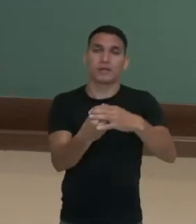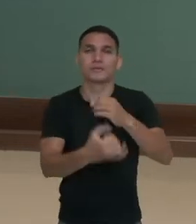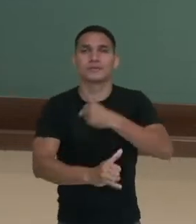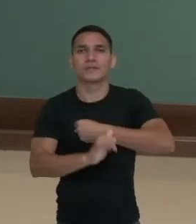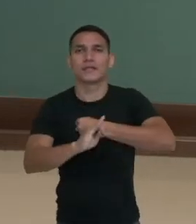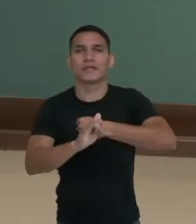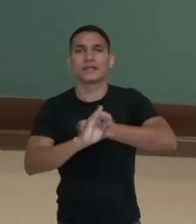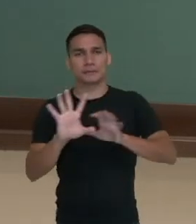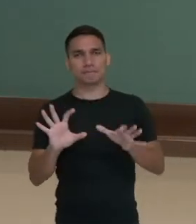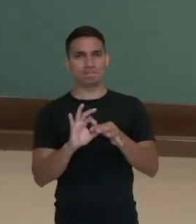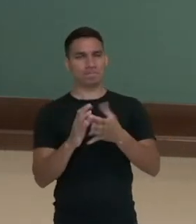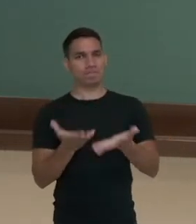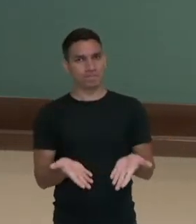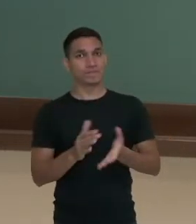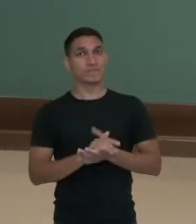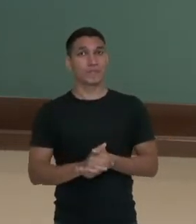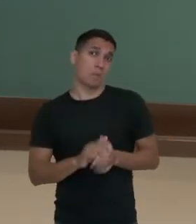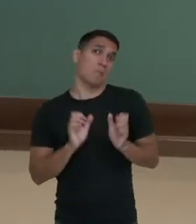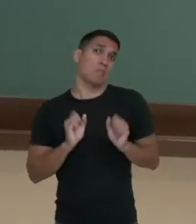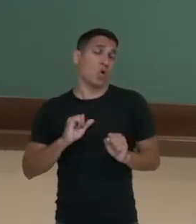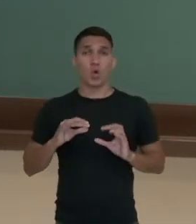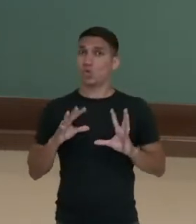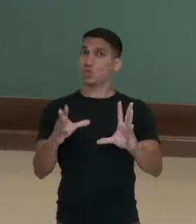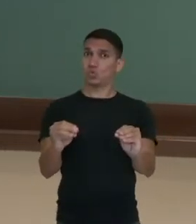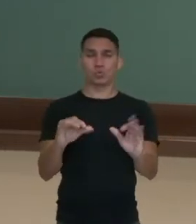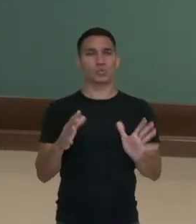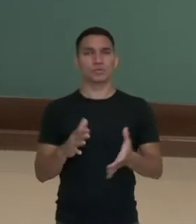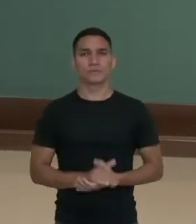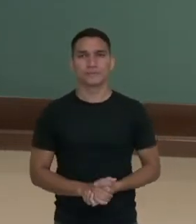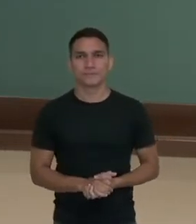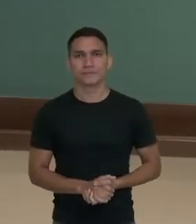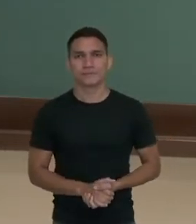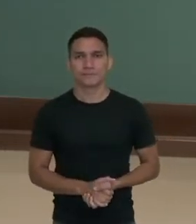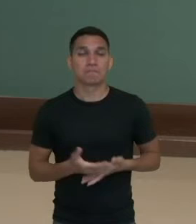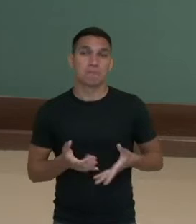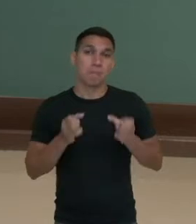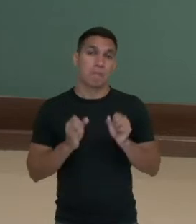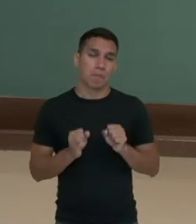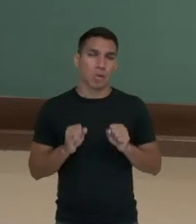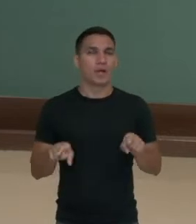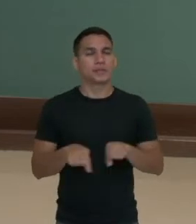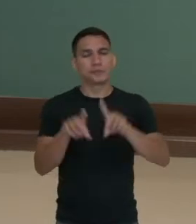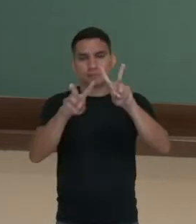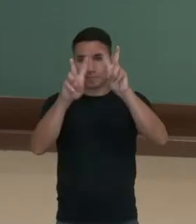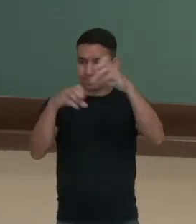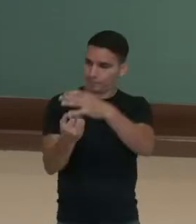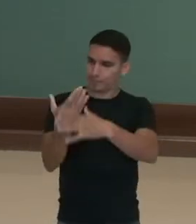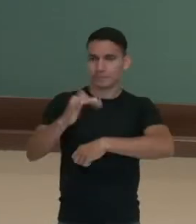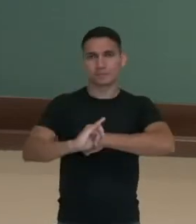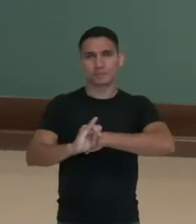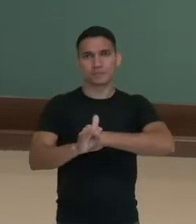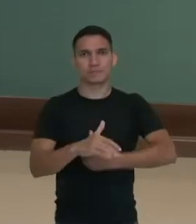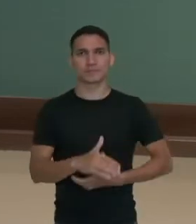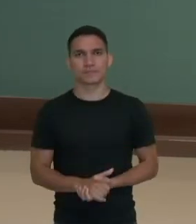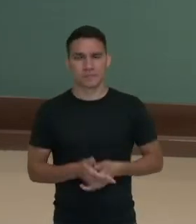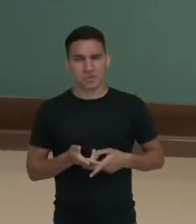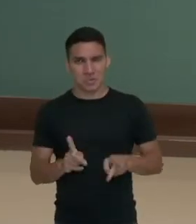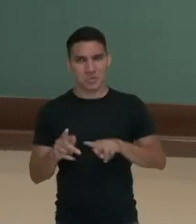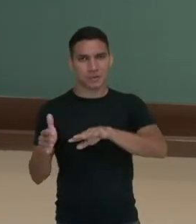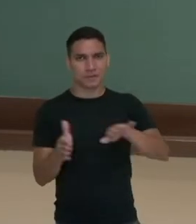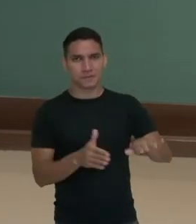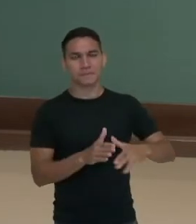uma crônica, né? Absolutamente tudo, praticamente, né? Pode ser tema para gerar uma crônica.